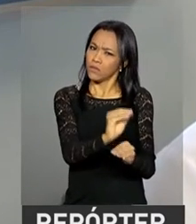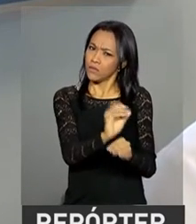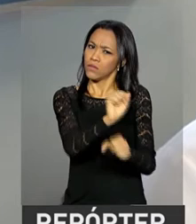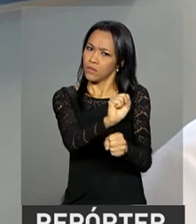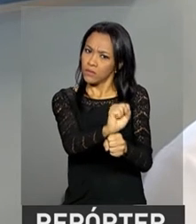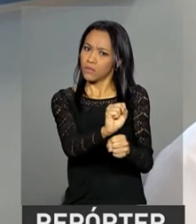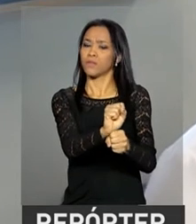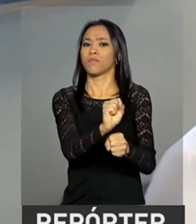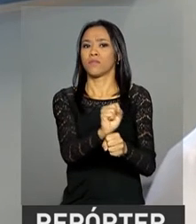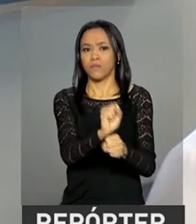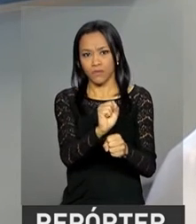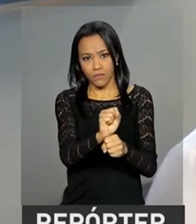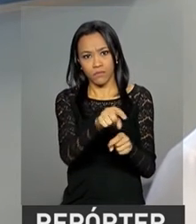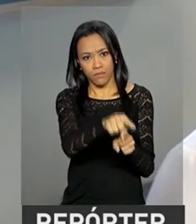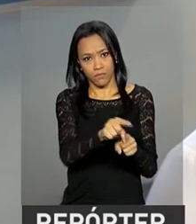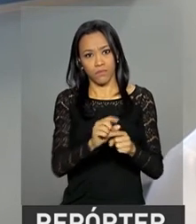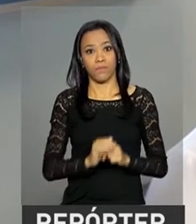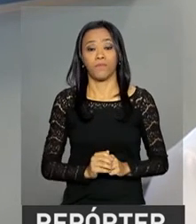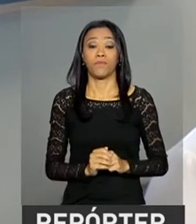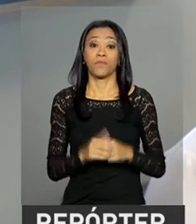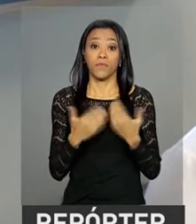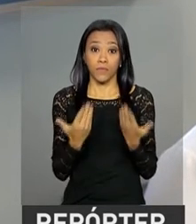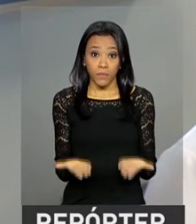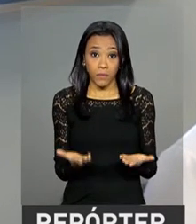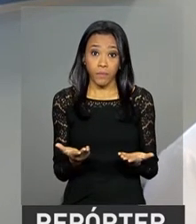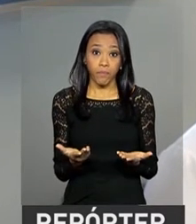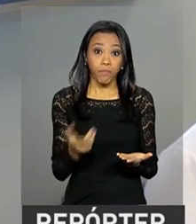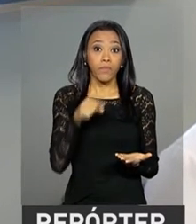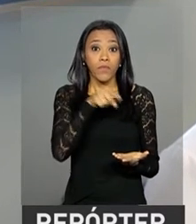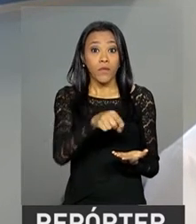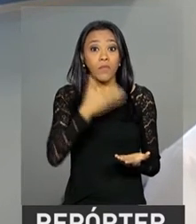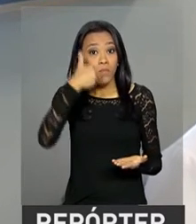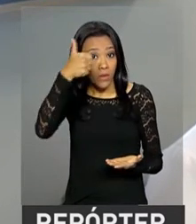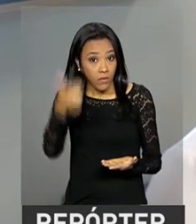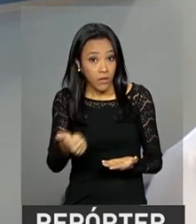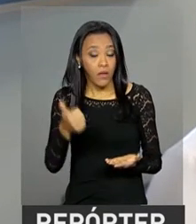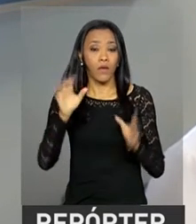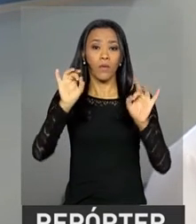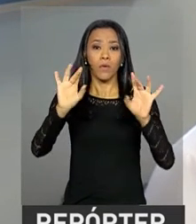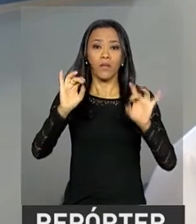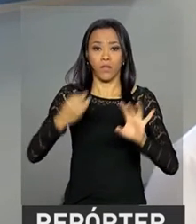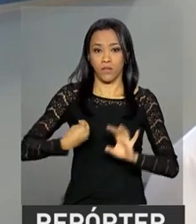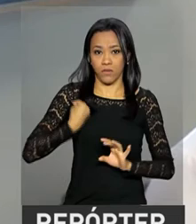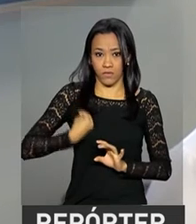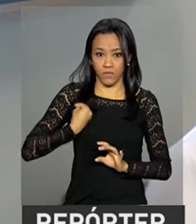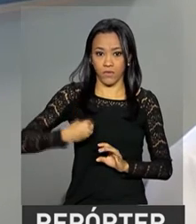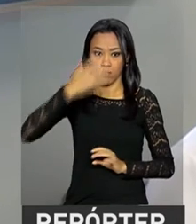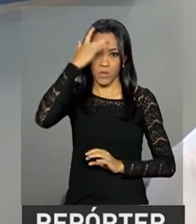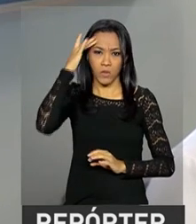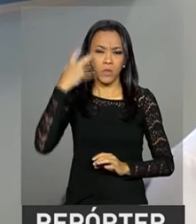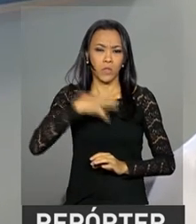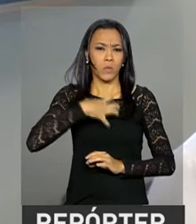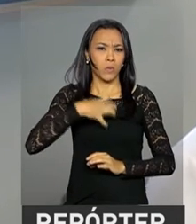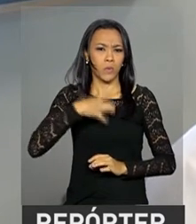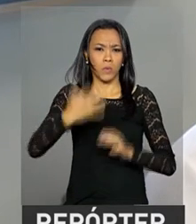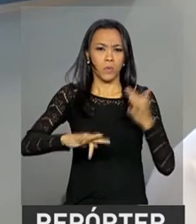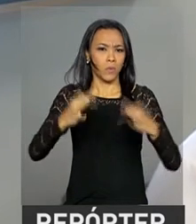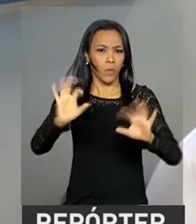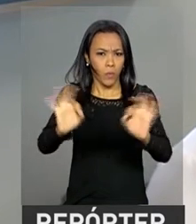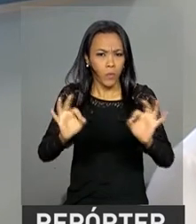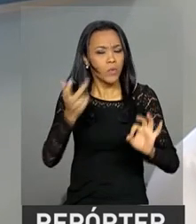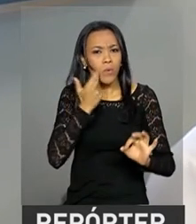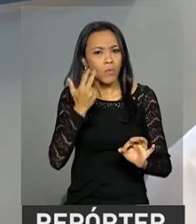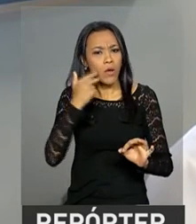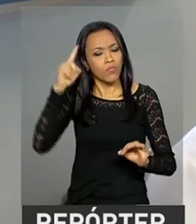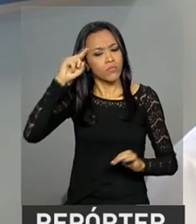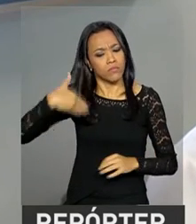um eventual cirurgia divisão então além de melhorar a qualidade de vida daquela pessoa fica sem dor e consegue fazer suas atividades do dia-a-dia